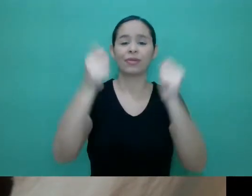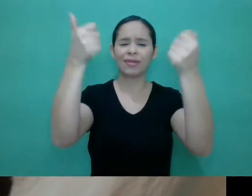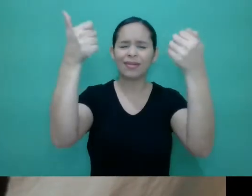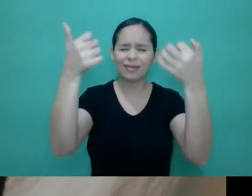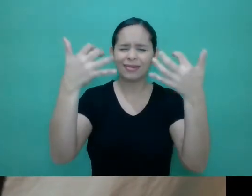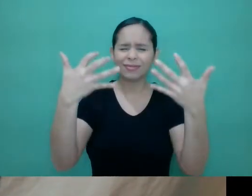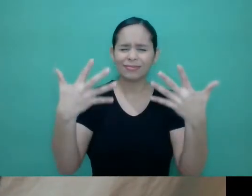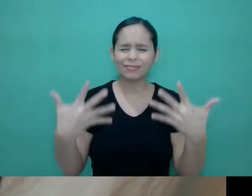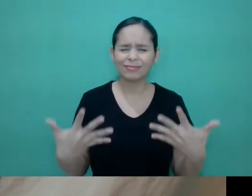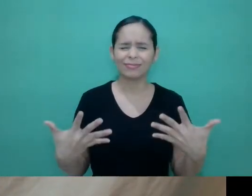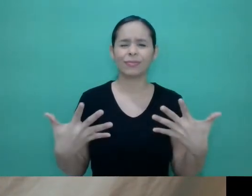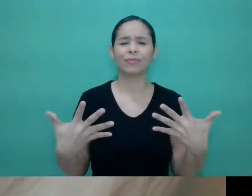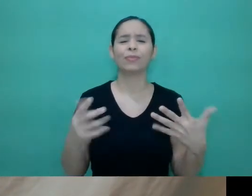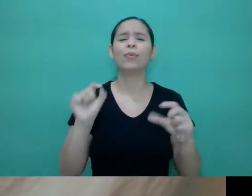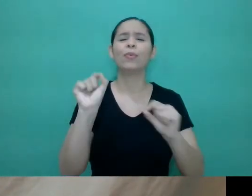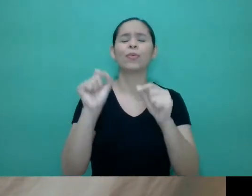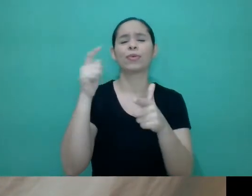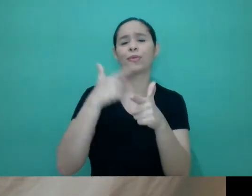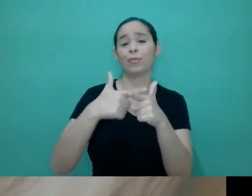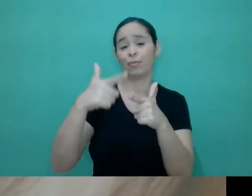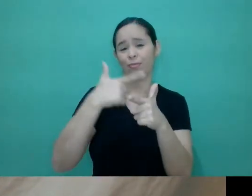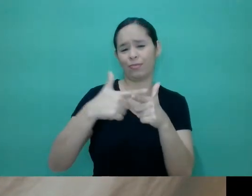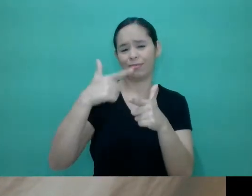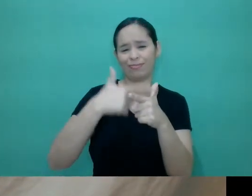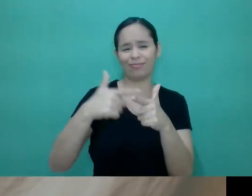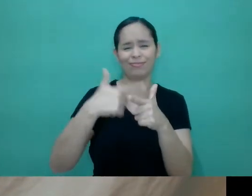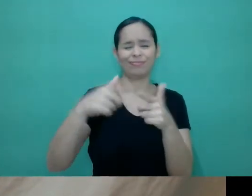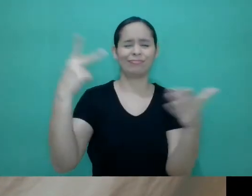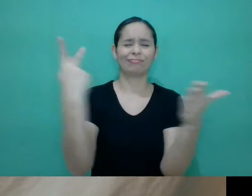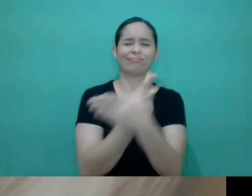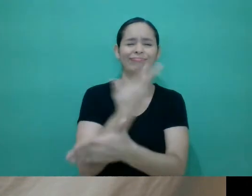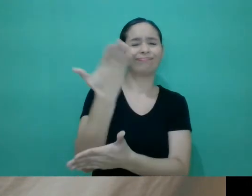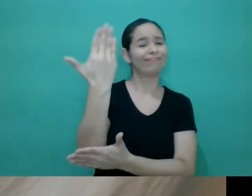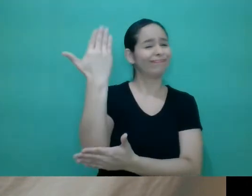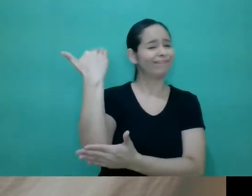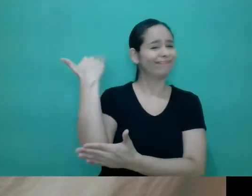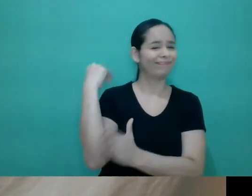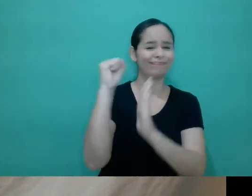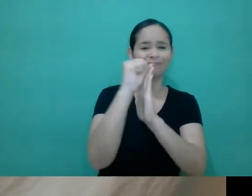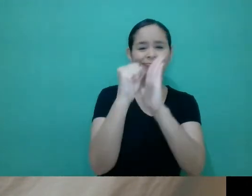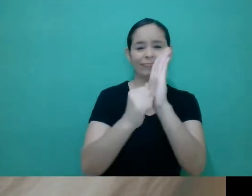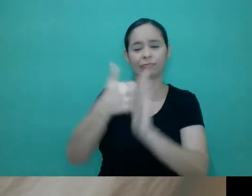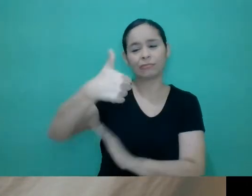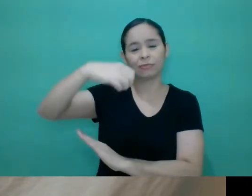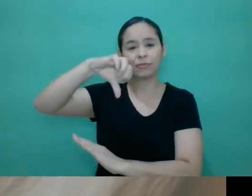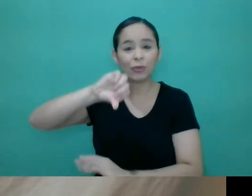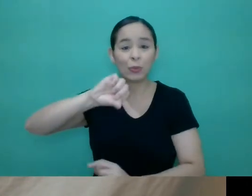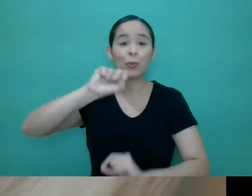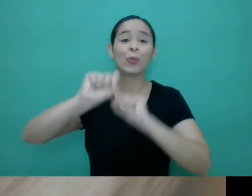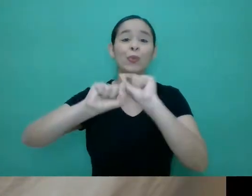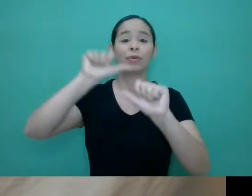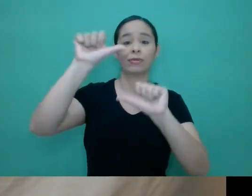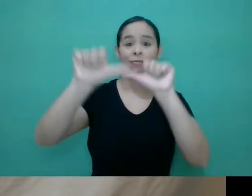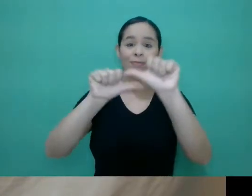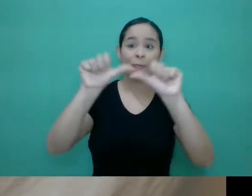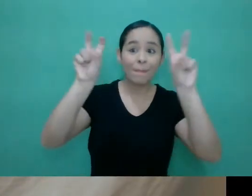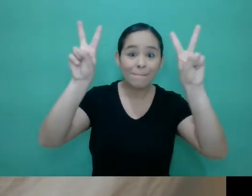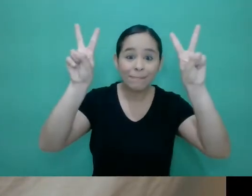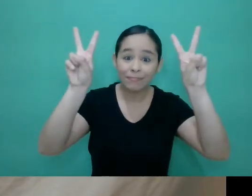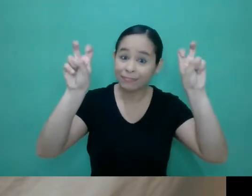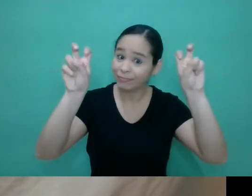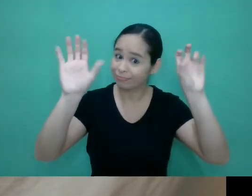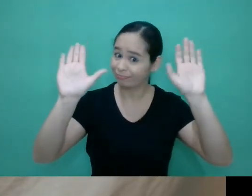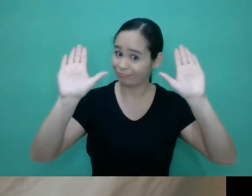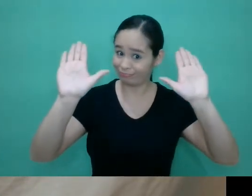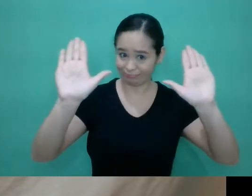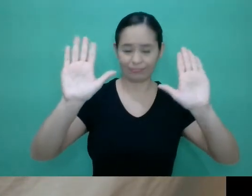falar basicamente sobre o problema que atingia a Guiana ali no final do século XIX, que era ser transformado, entre aspas, aqui,